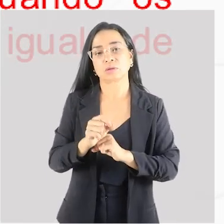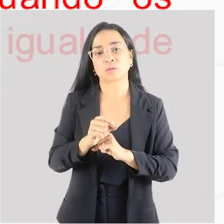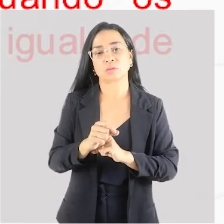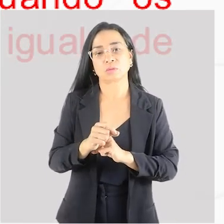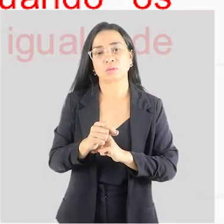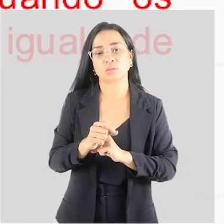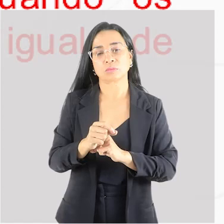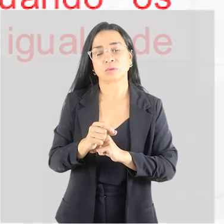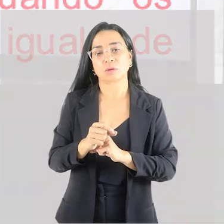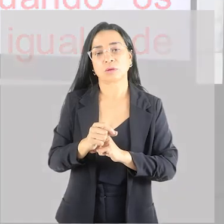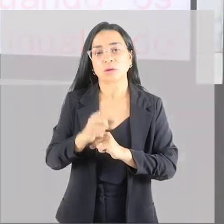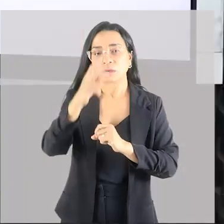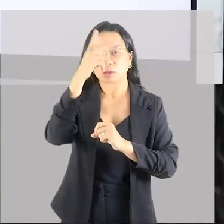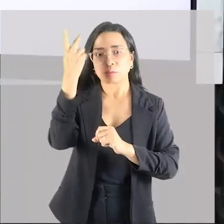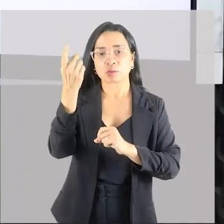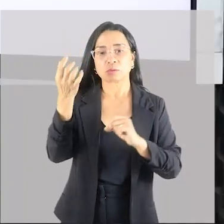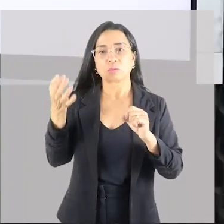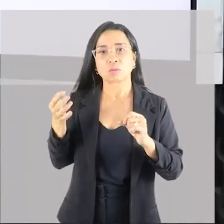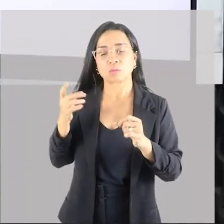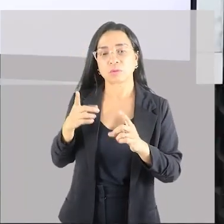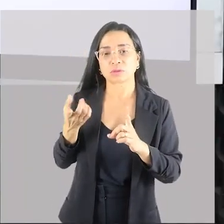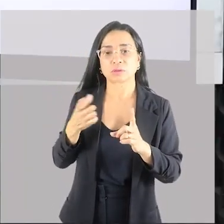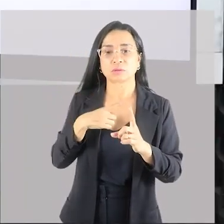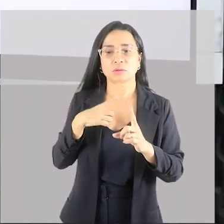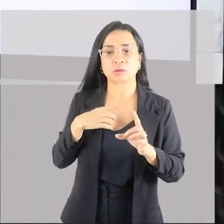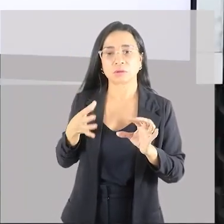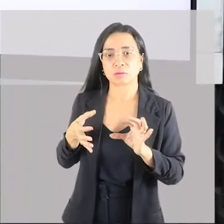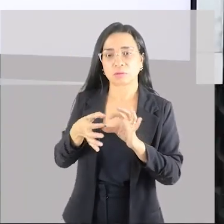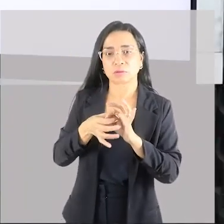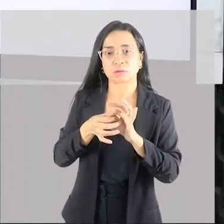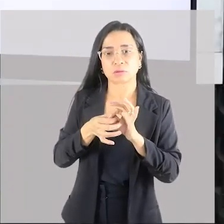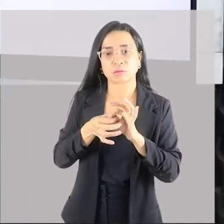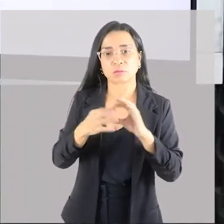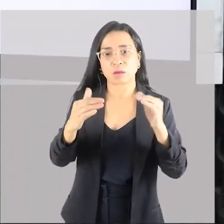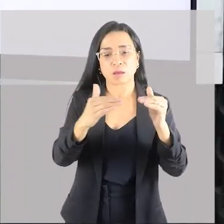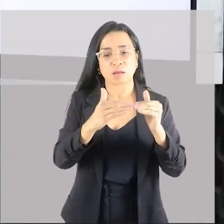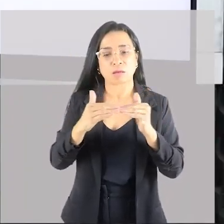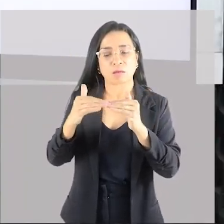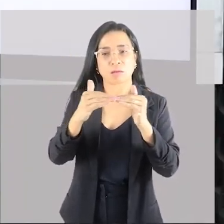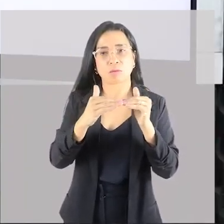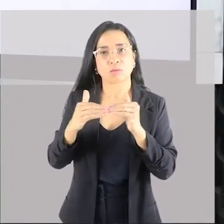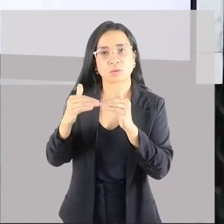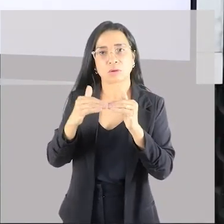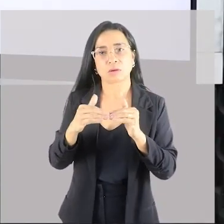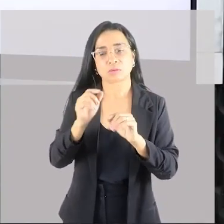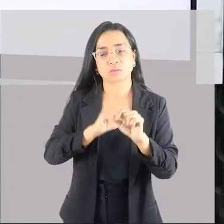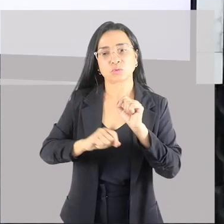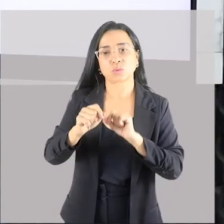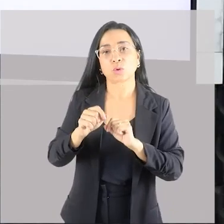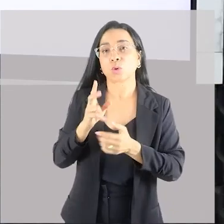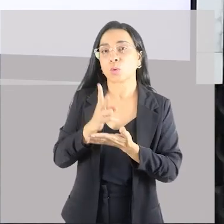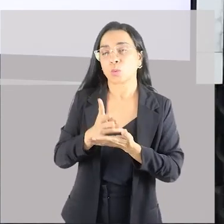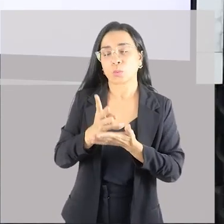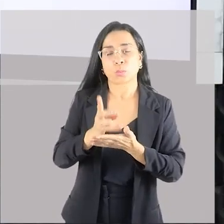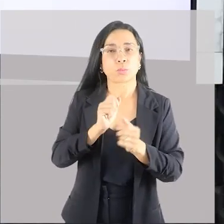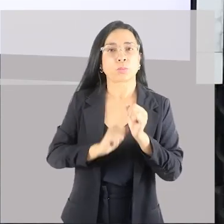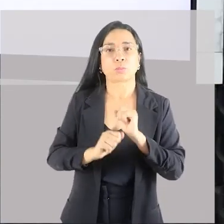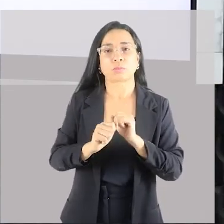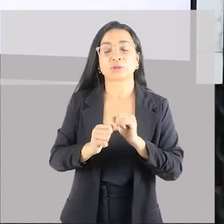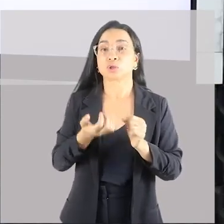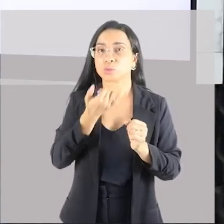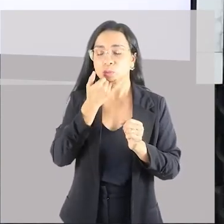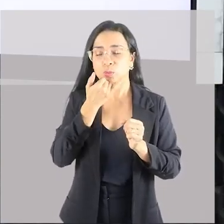encontram-se associados em estado de igualdade. Eles nunca podem ser colocados em forma de escravidão, ou